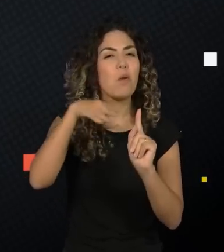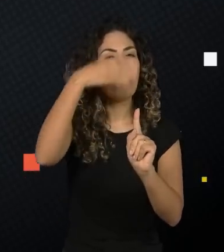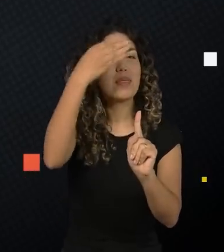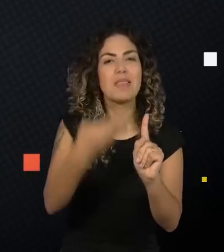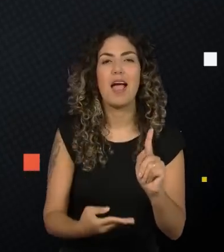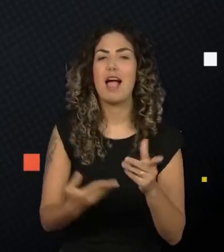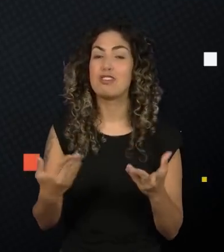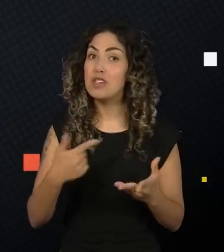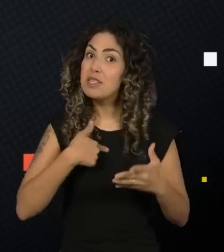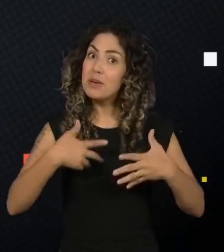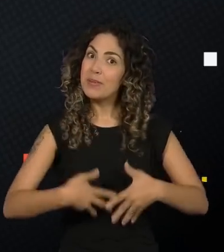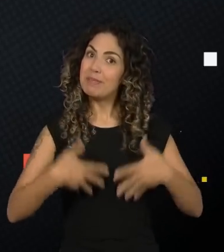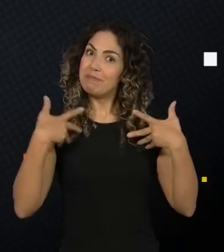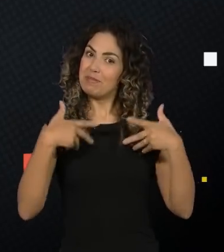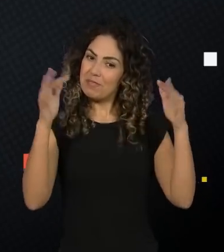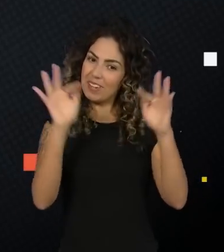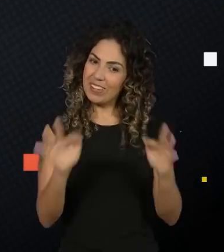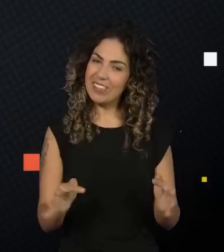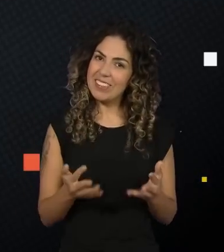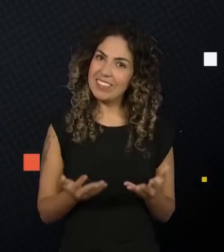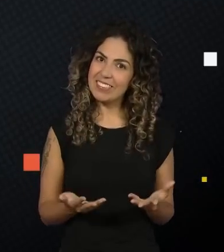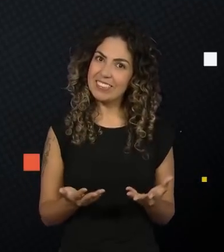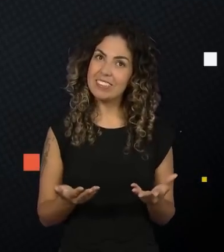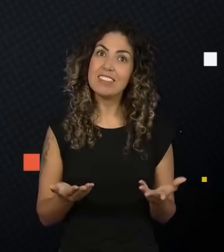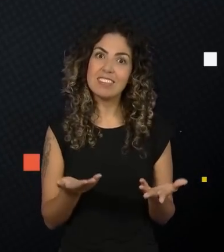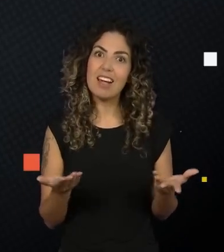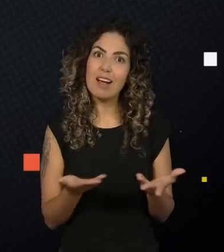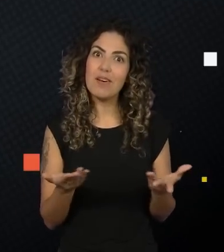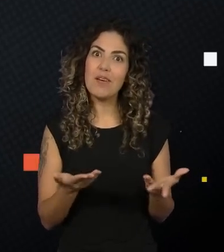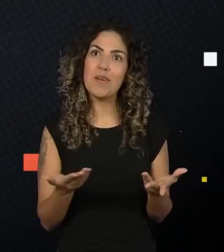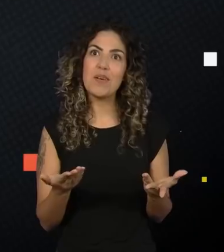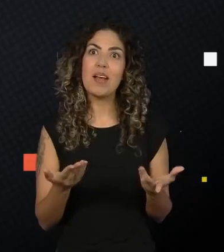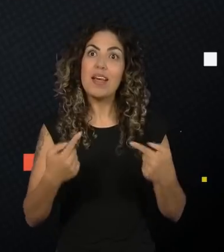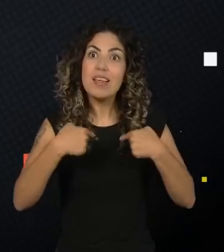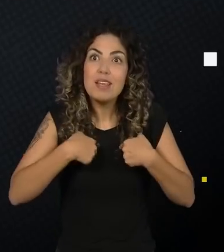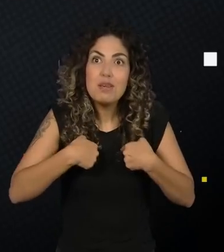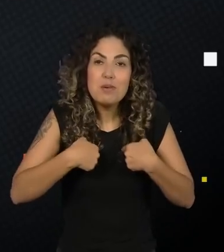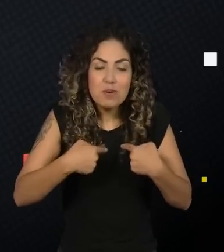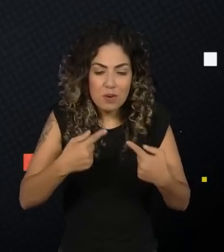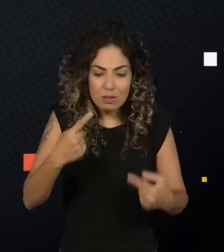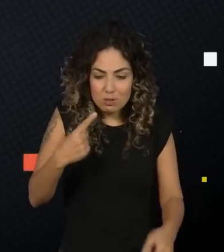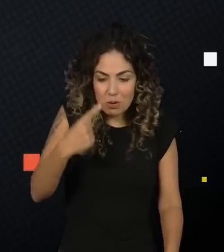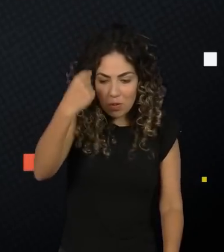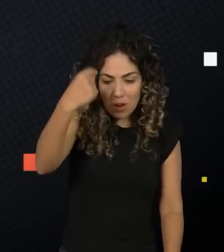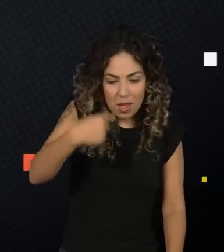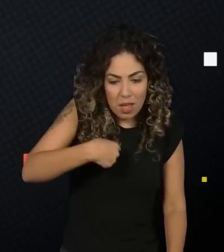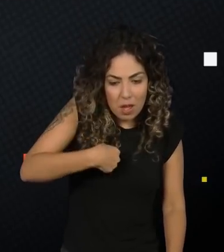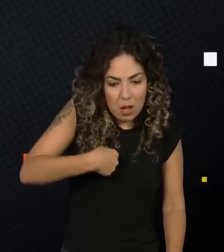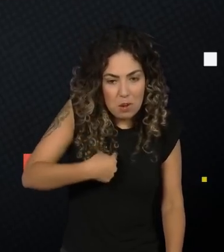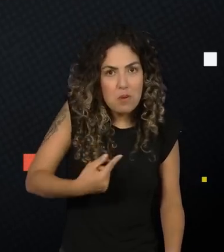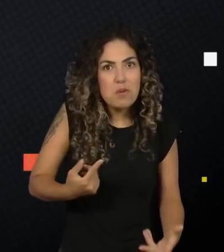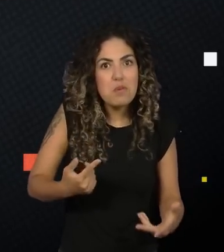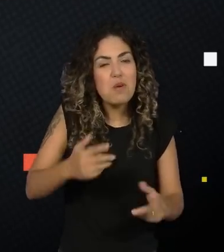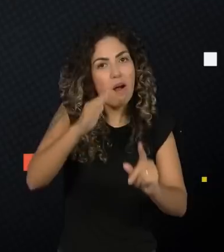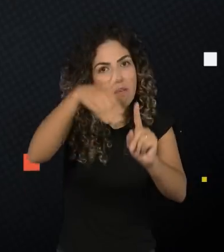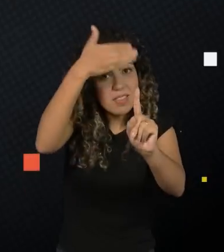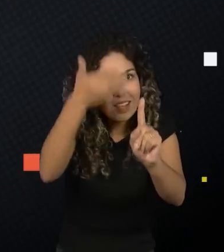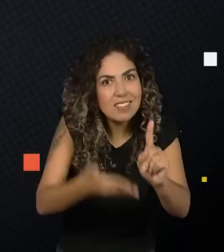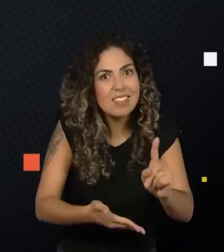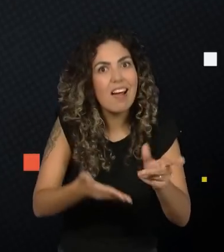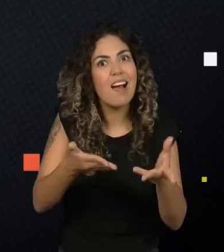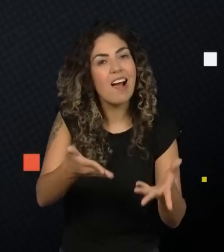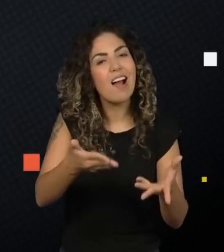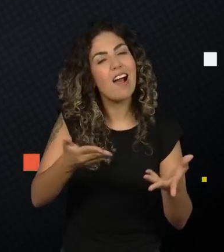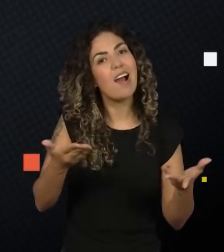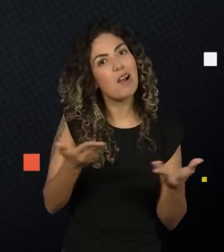sinto honrado de ter sido, penso eu, né, se não sou muito presunçoso, de